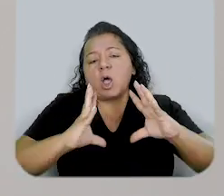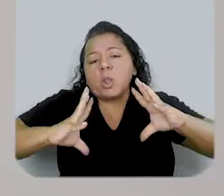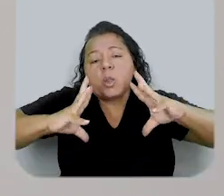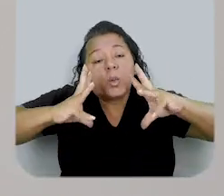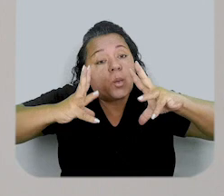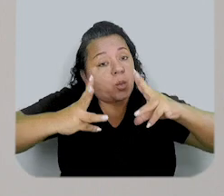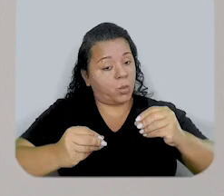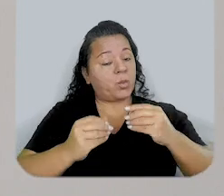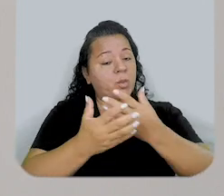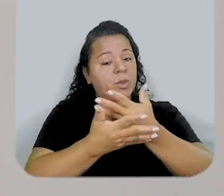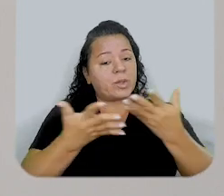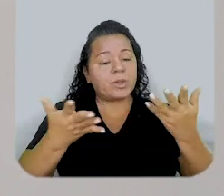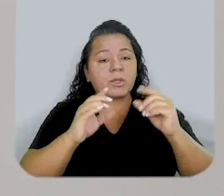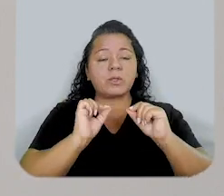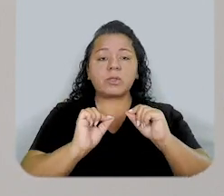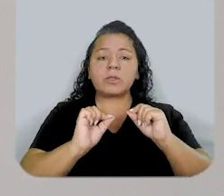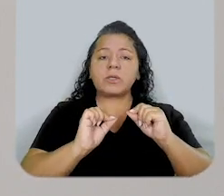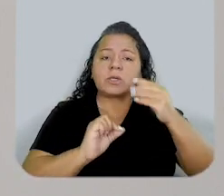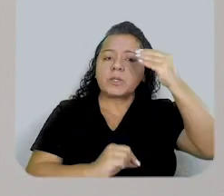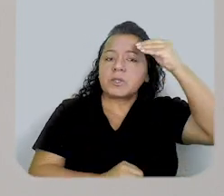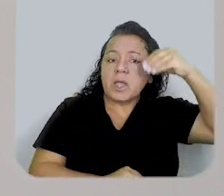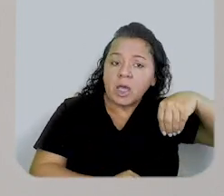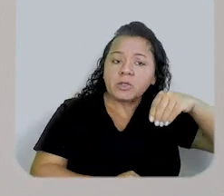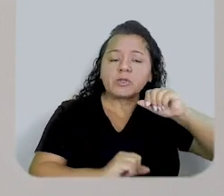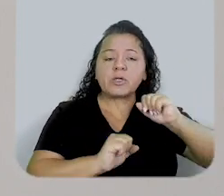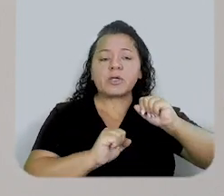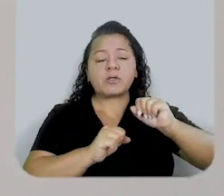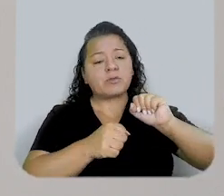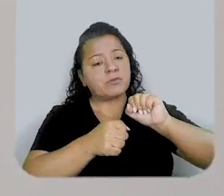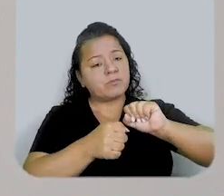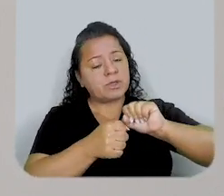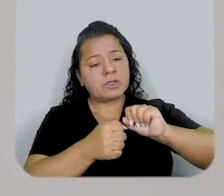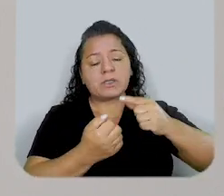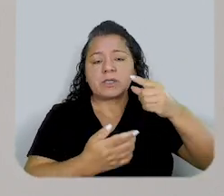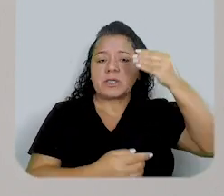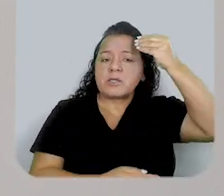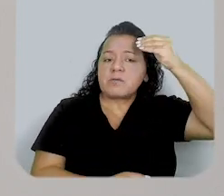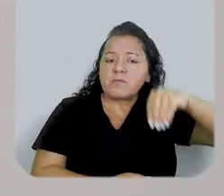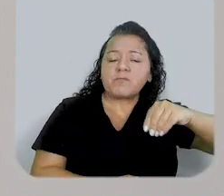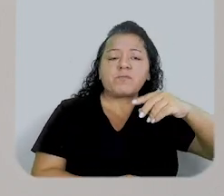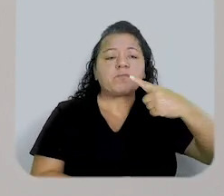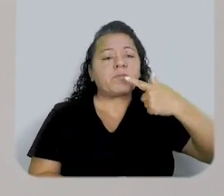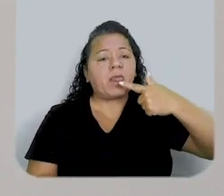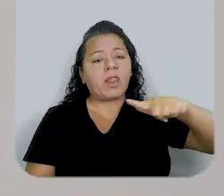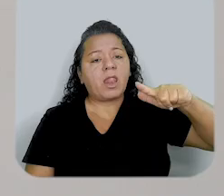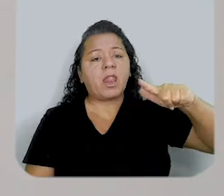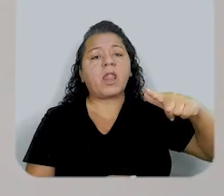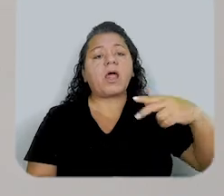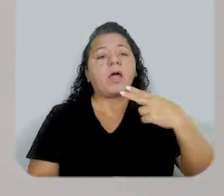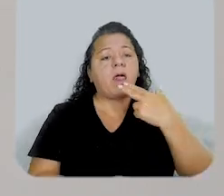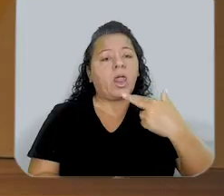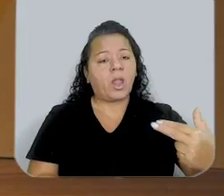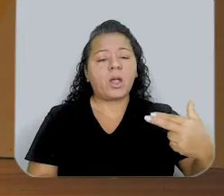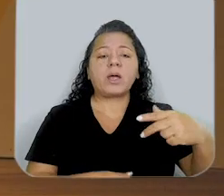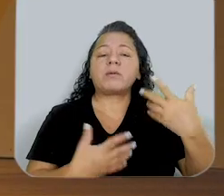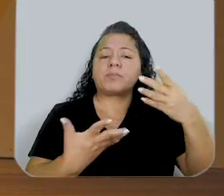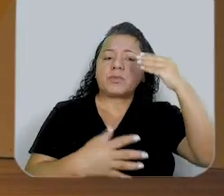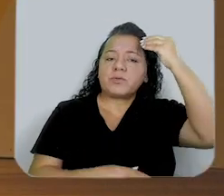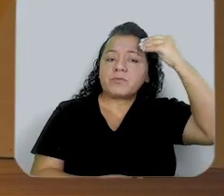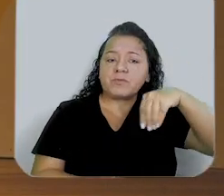eu deixei de praticar, deixei de falar minha língua, deixei de comer minha